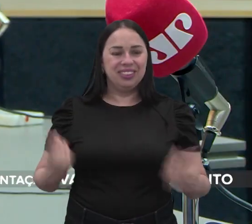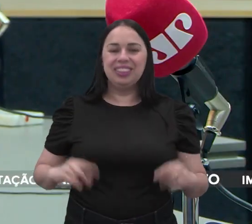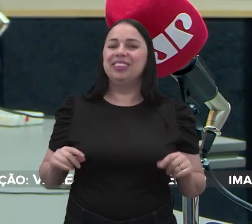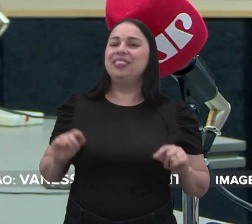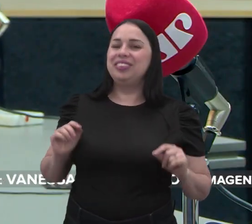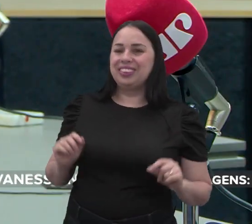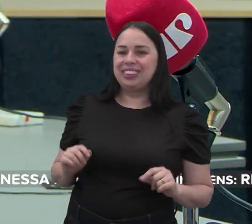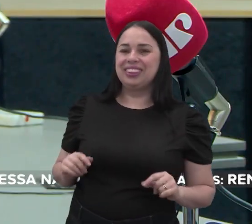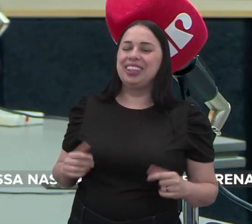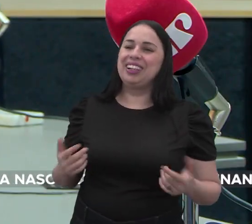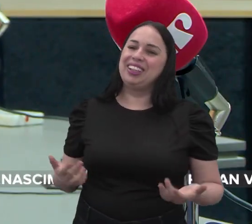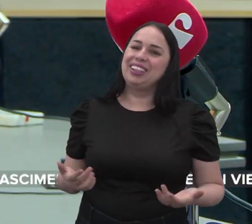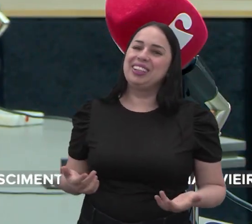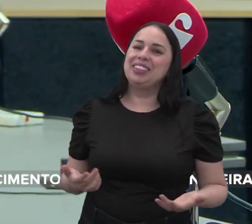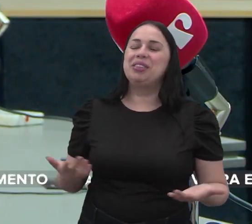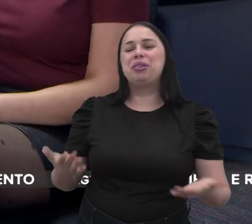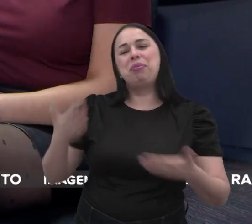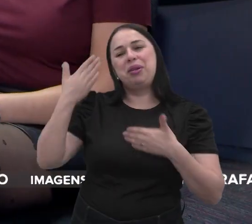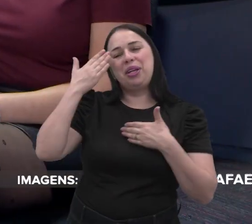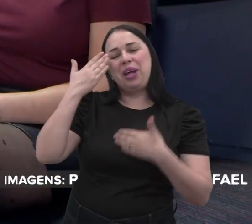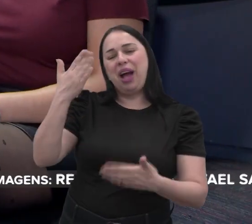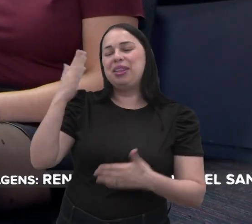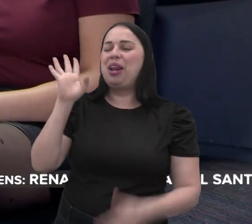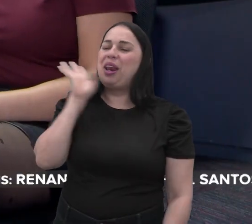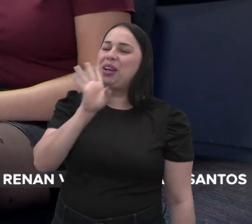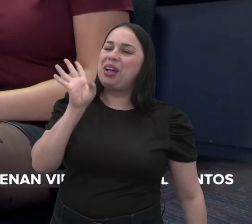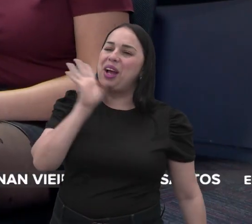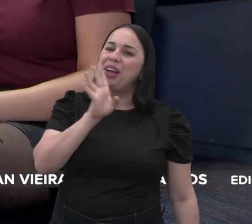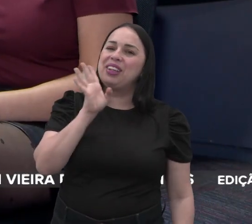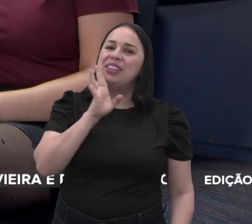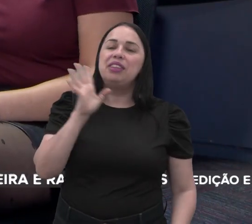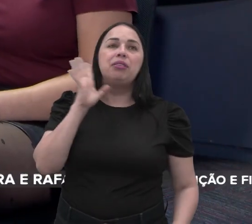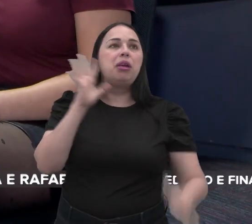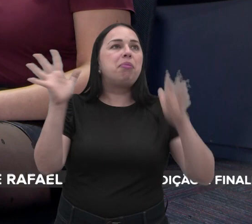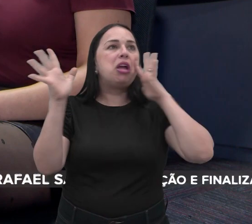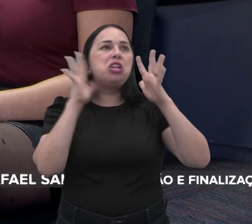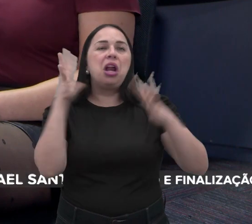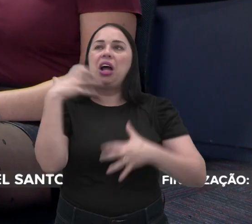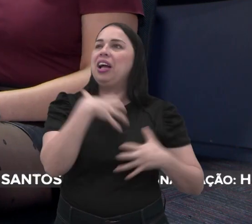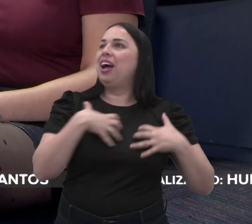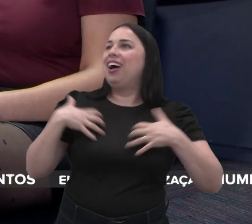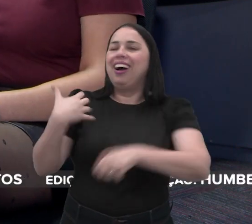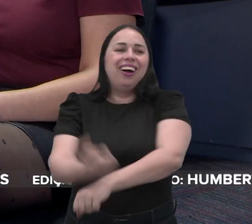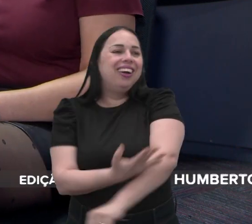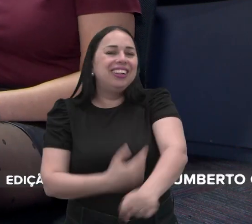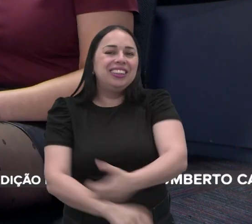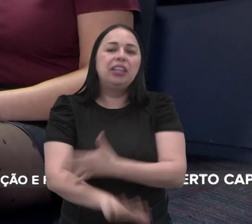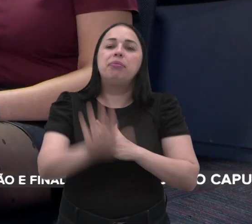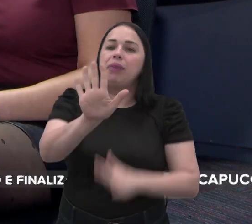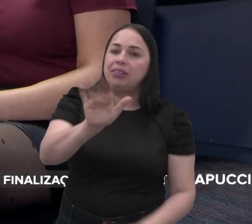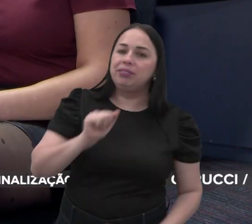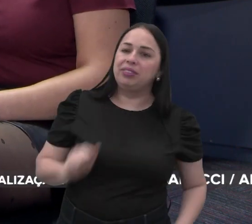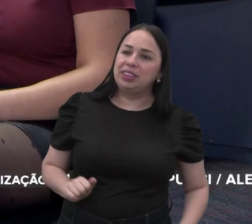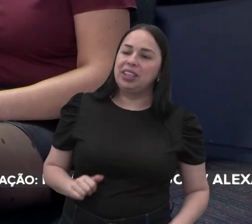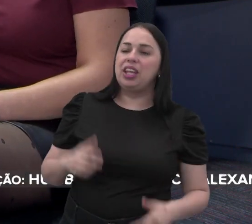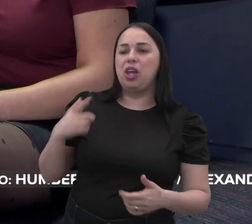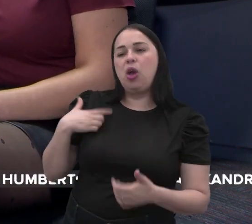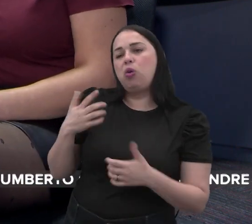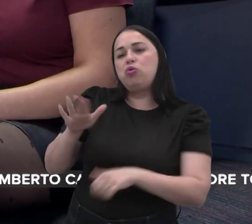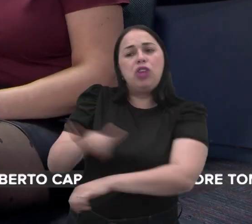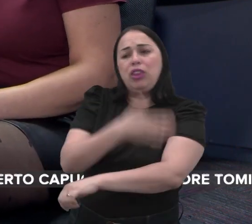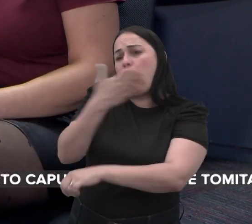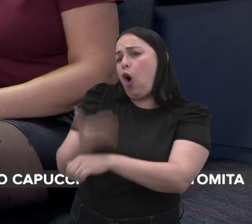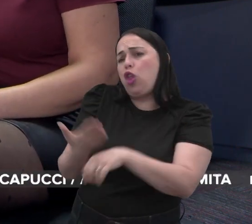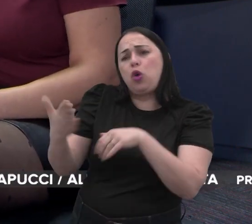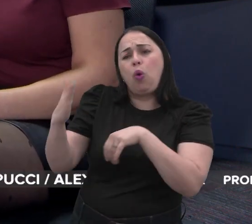só vamos, né? Ah, que ó. É muito legal, né? Esse negócio, imagina, essa emoção com a Xuxa. Muito mas bom. vou ver o seguinte, eu ficaria